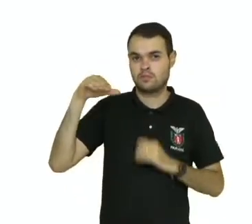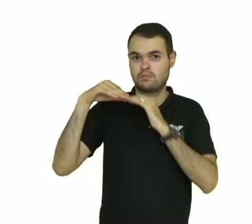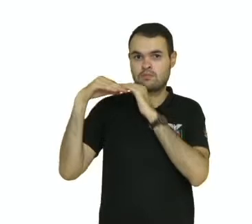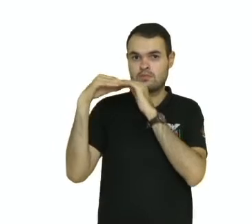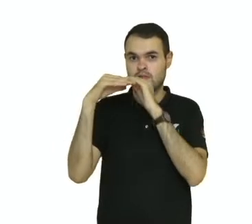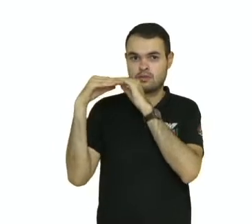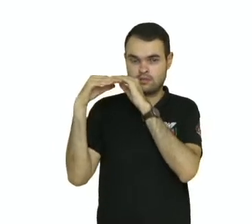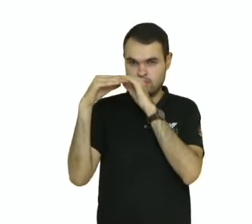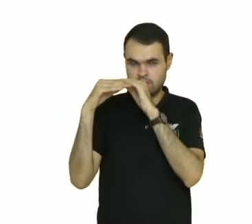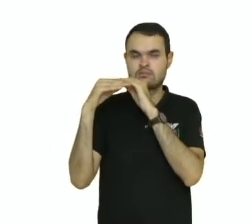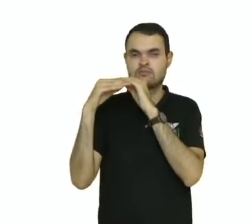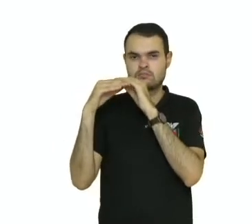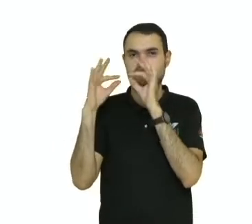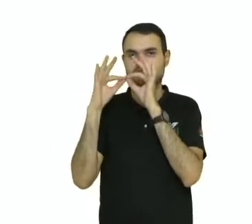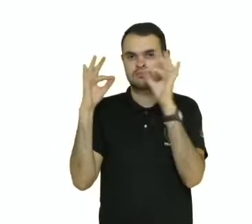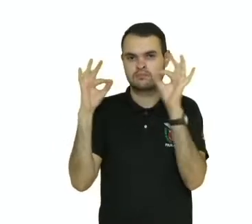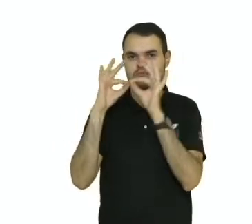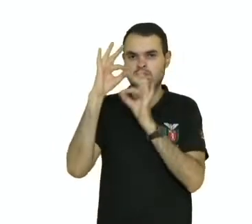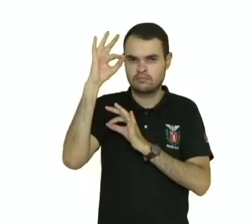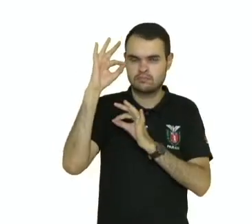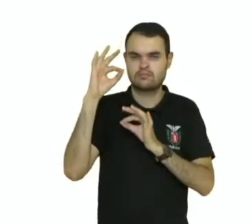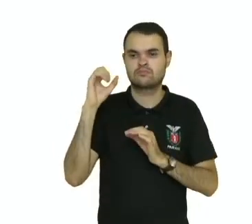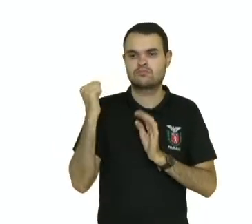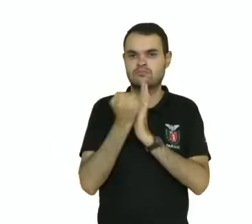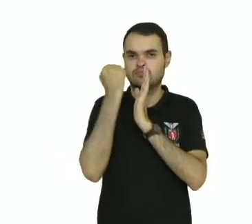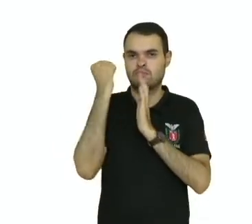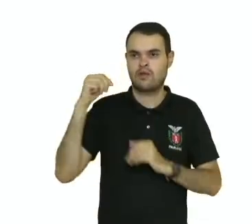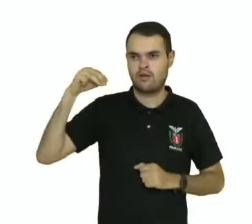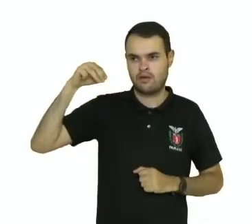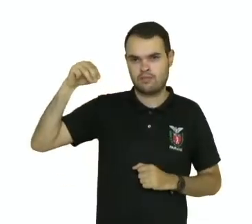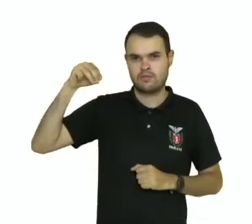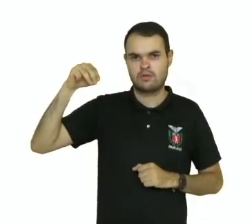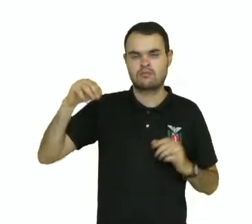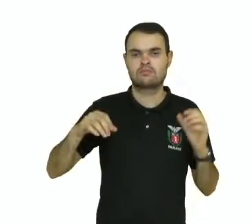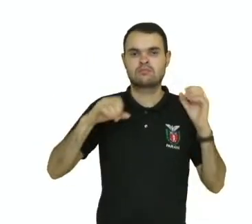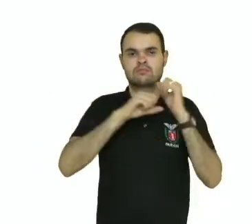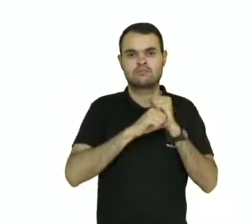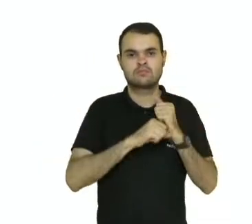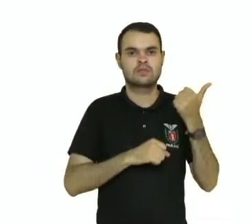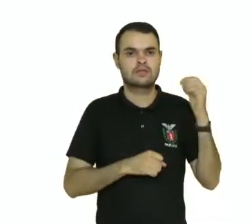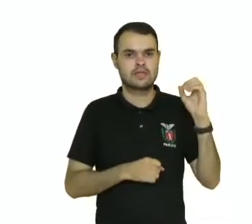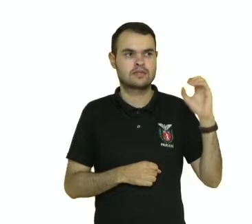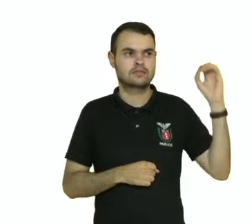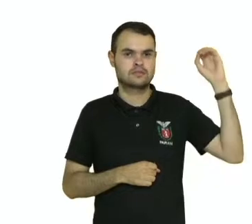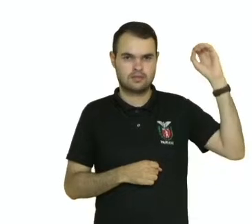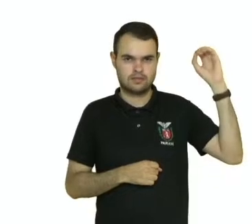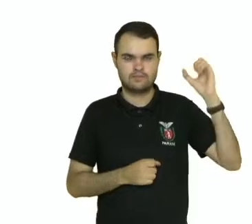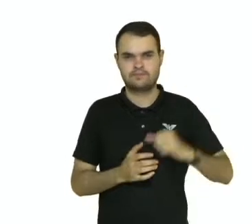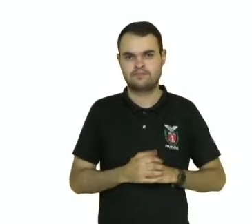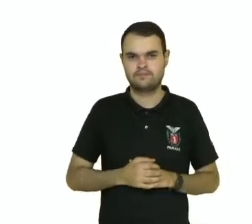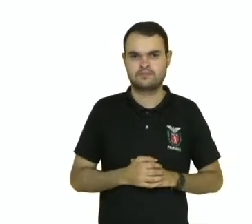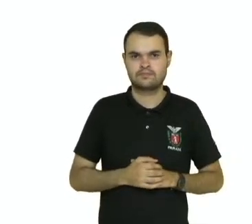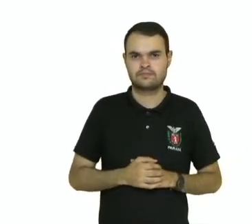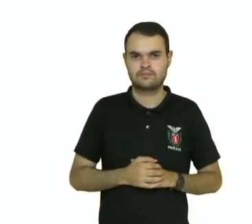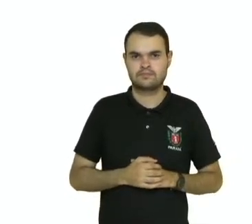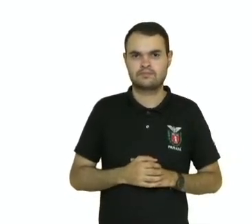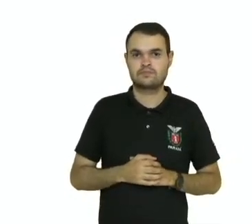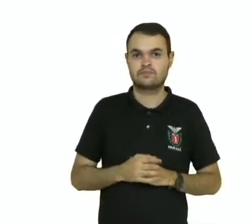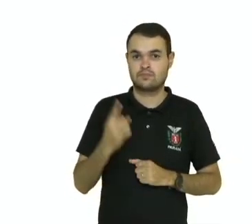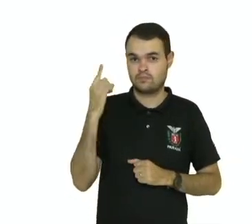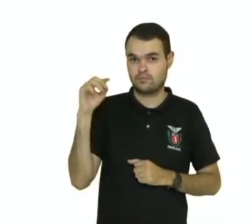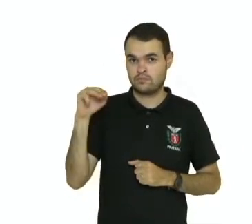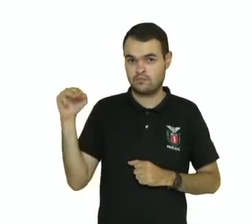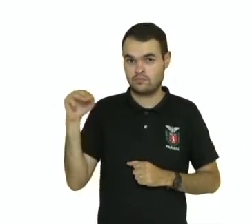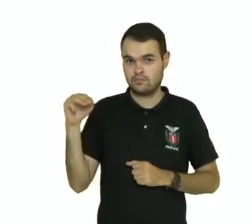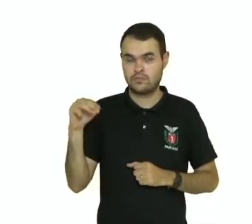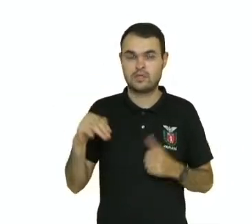padrão aqui para medidas, né? De símbolo M, e ele vale 10 na 0, lá em potência de 10. O milímetro, mn, é 10 na